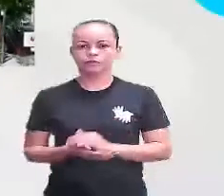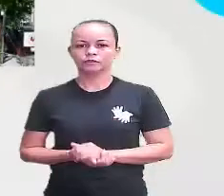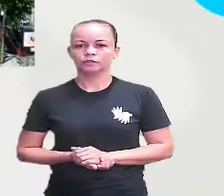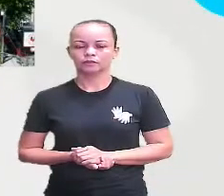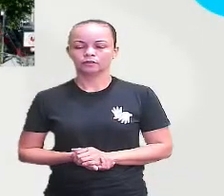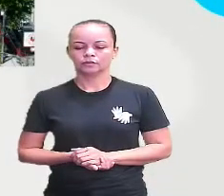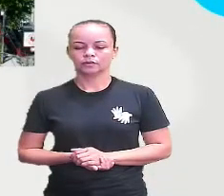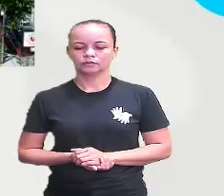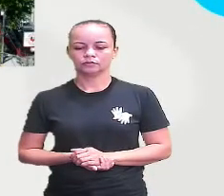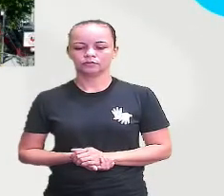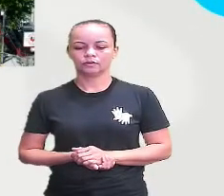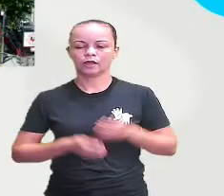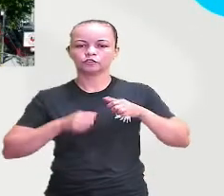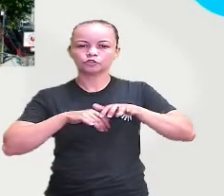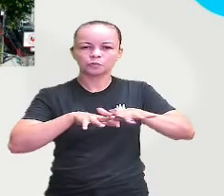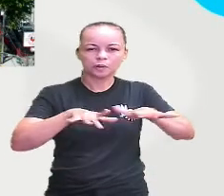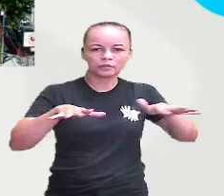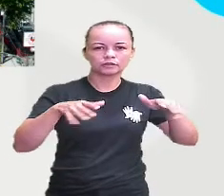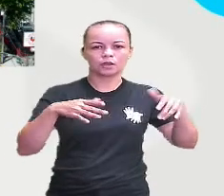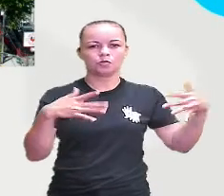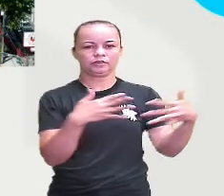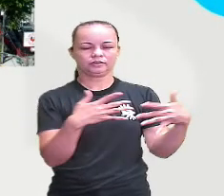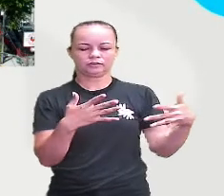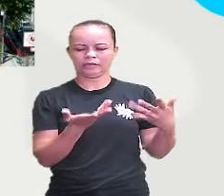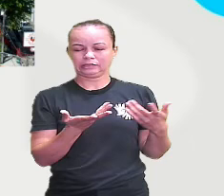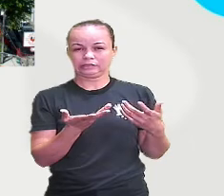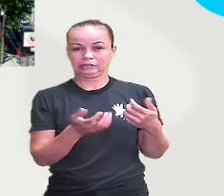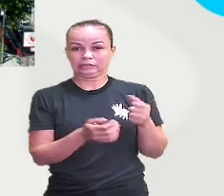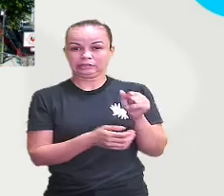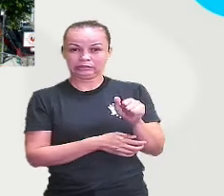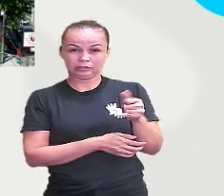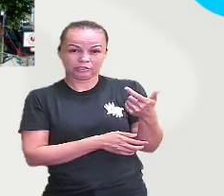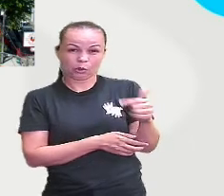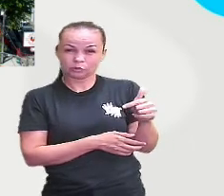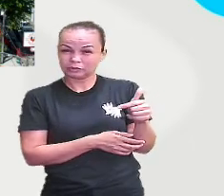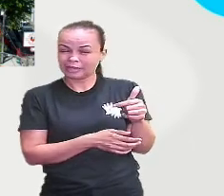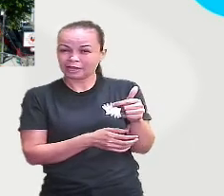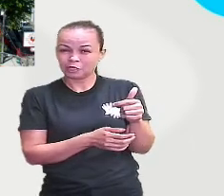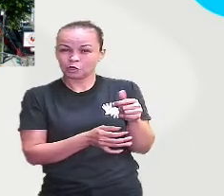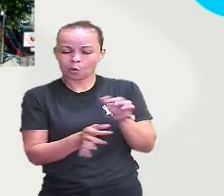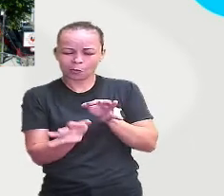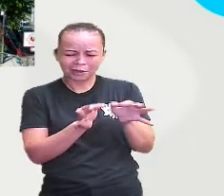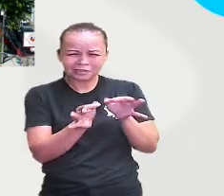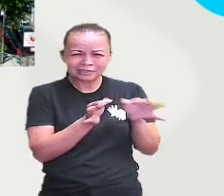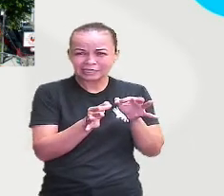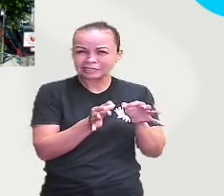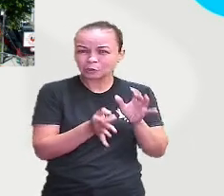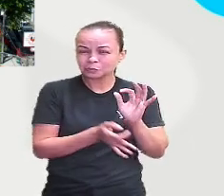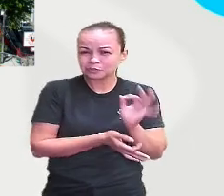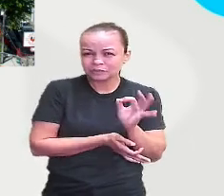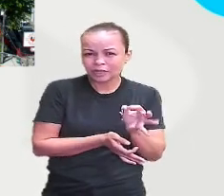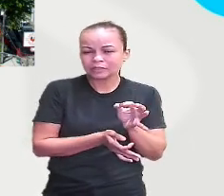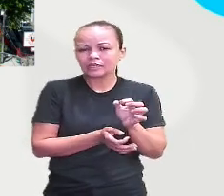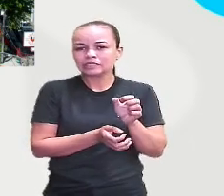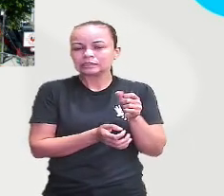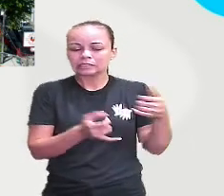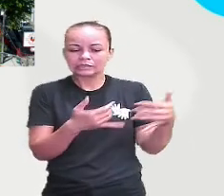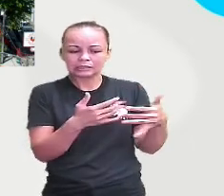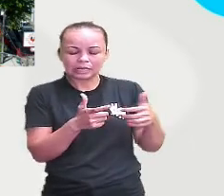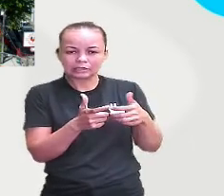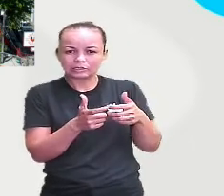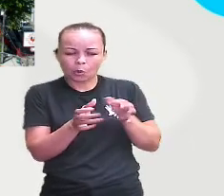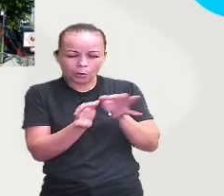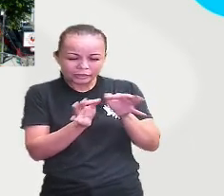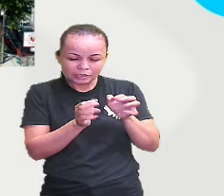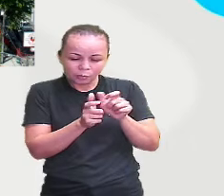a expansão urbana, sem o planejamento devido, sem aquela cidade ter se planejado para poder